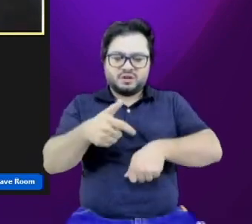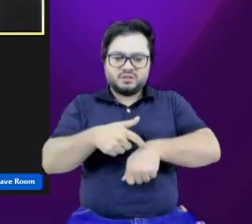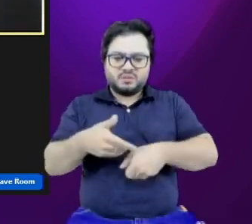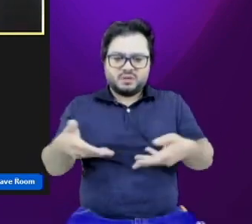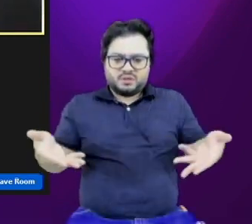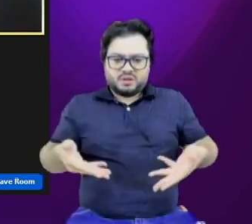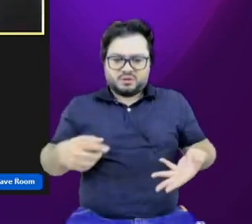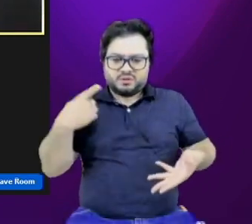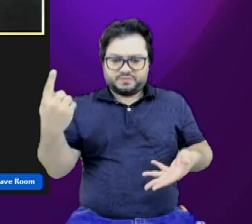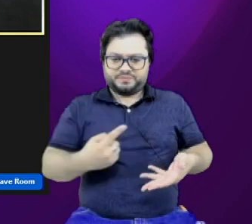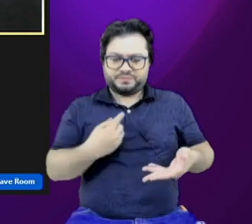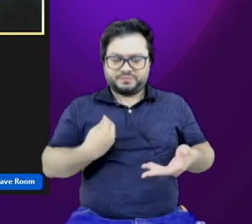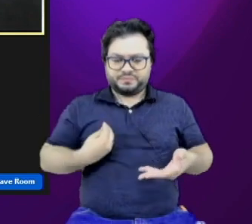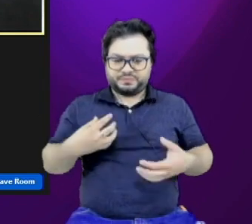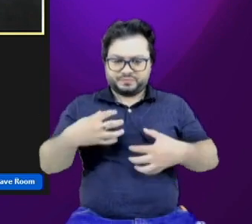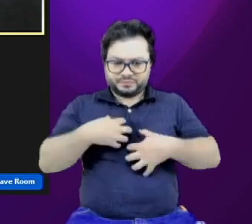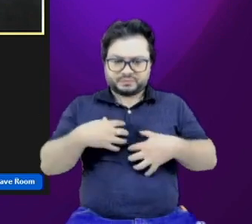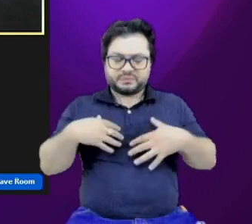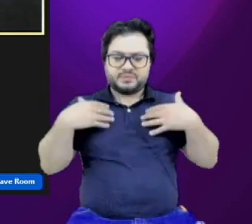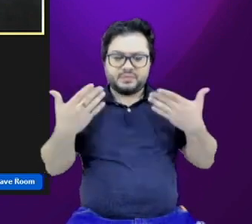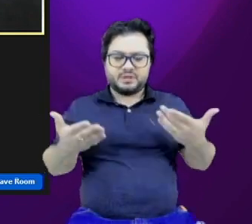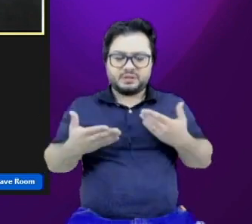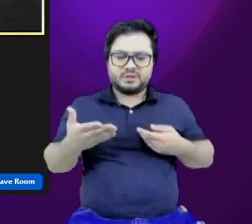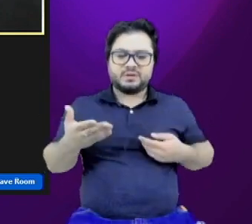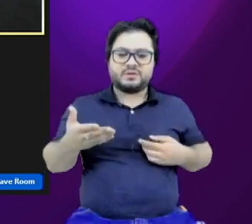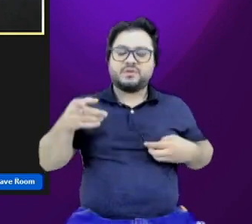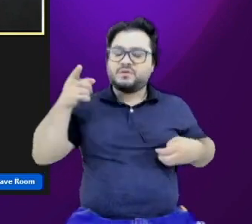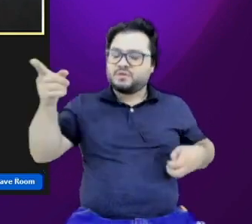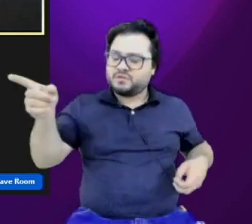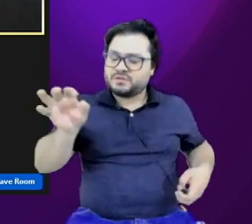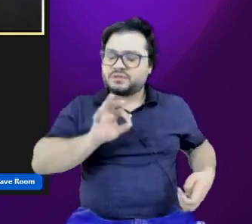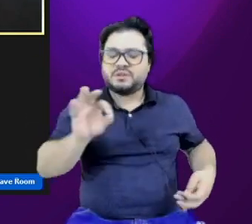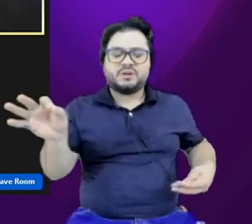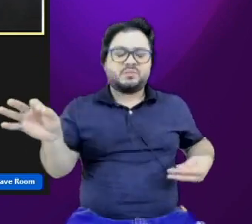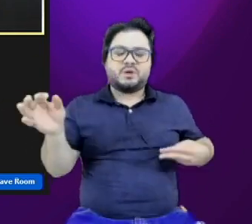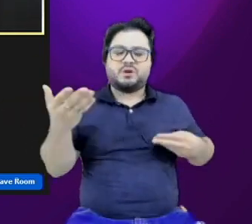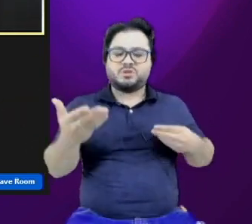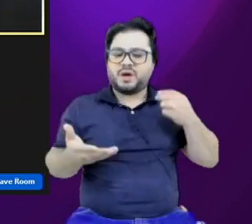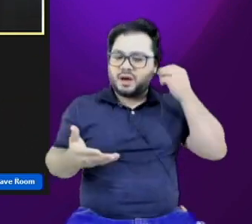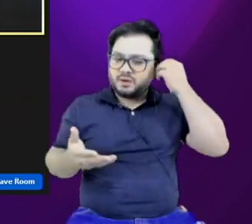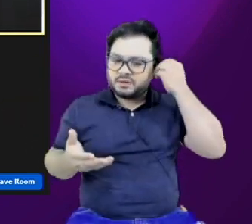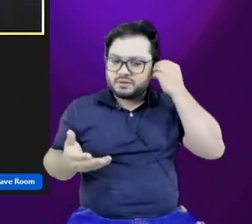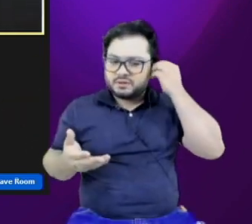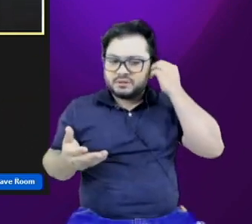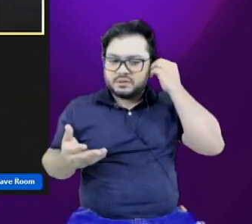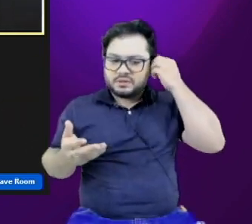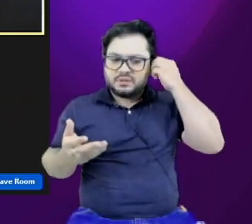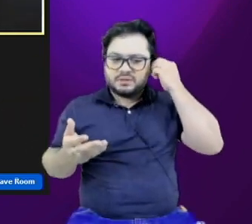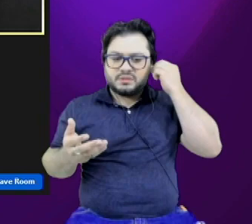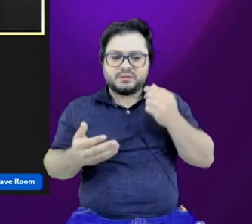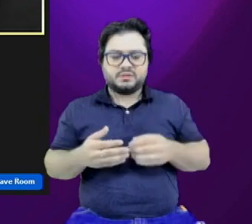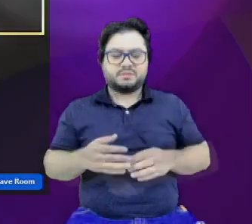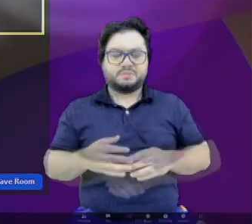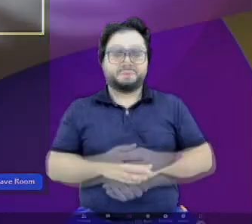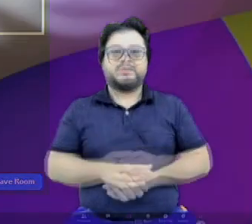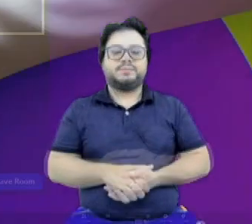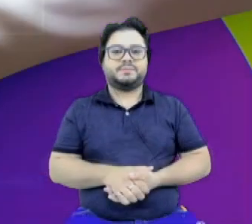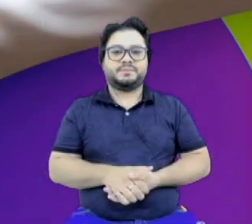está vivenciando. Doutora Renata, é contigo, ótima aula aí a todos. Vamos lá.